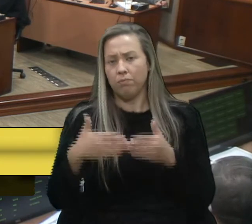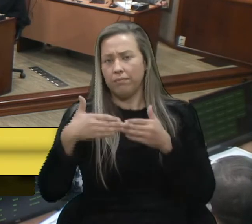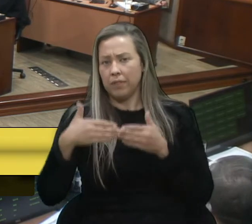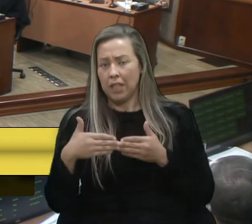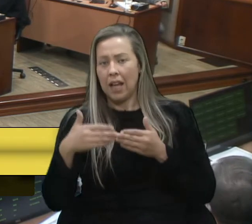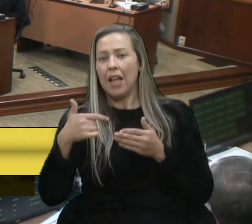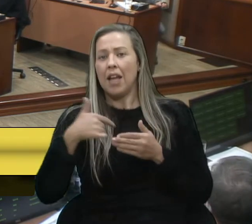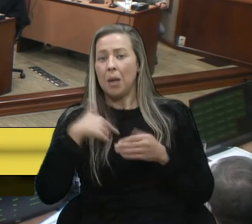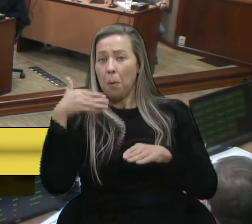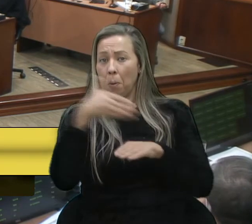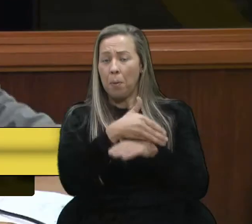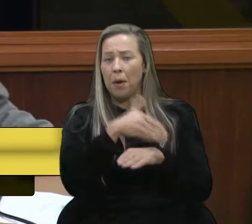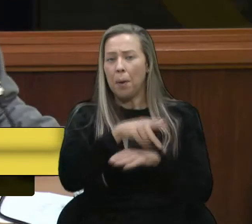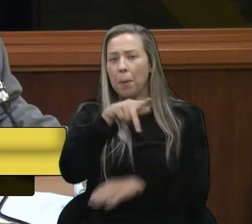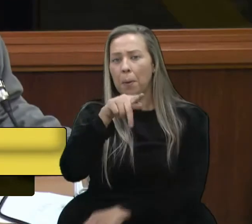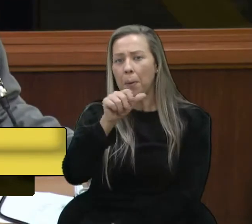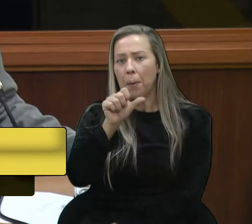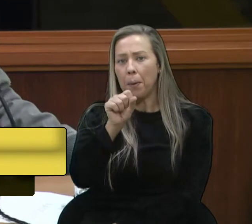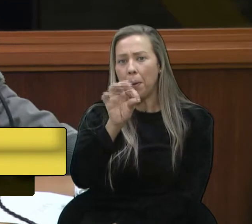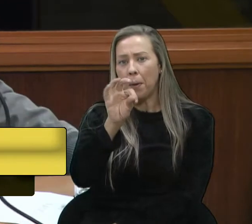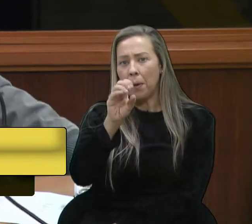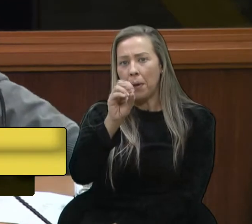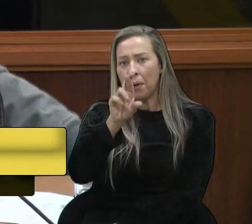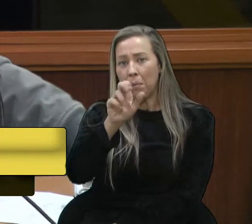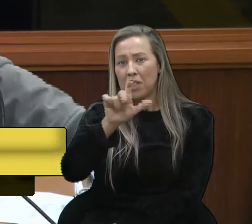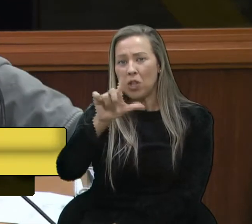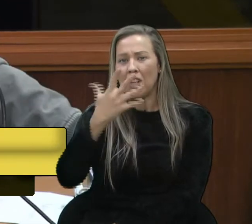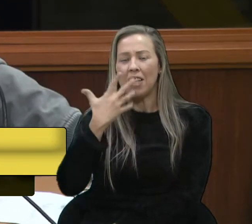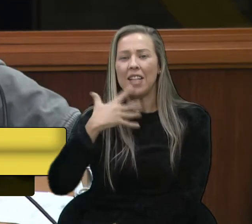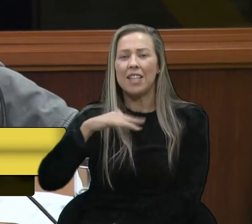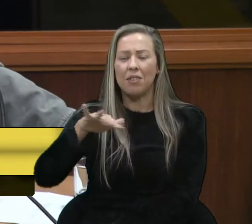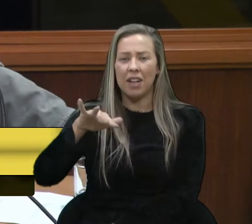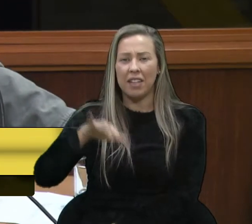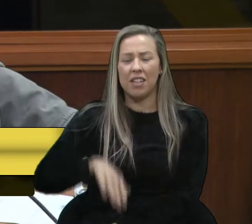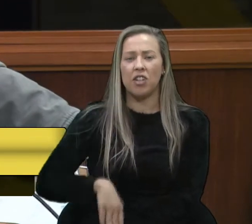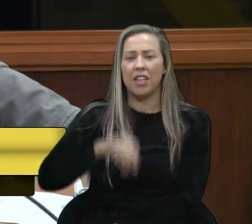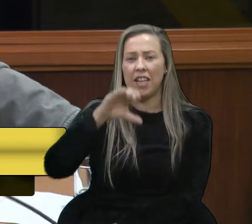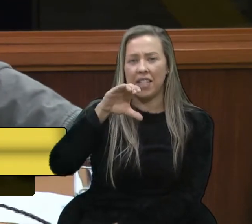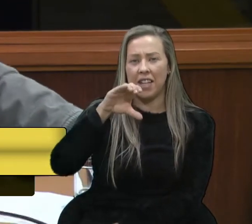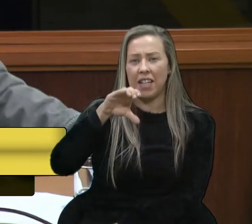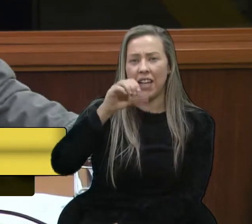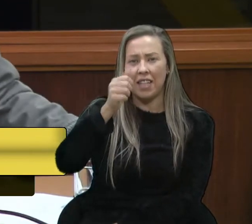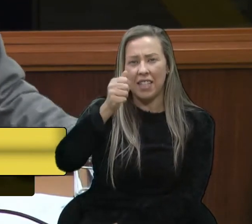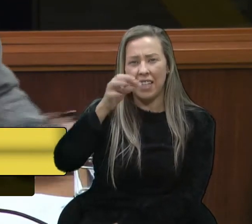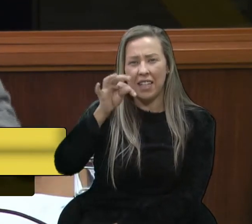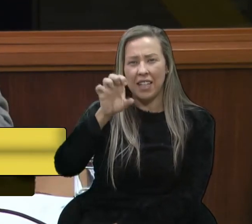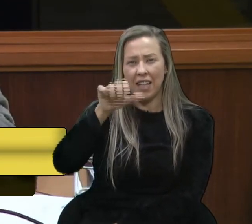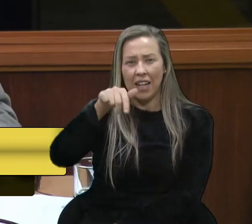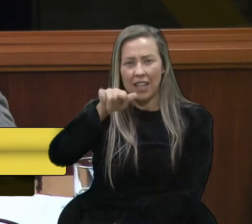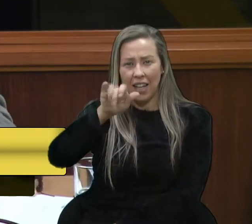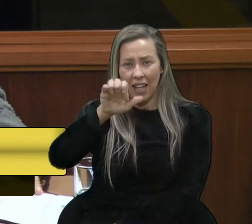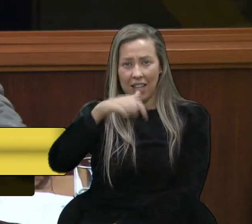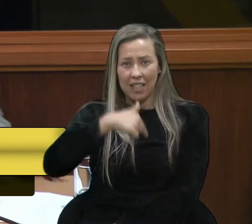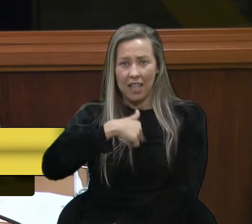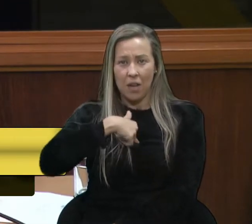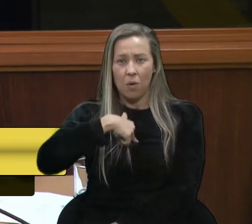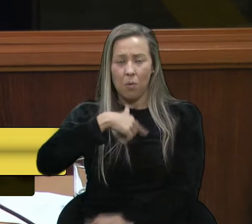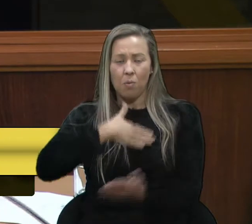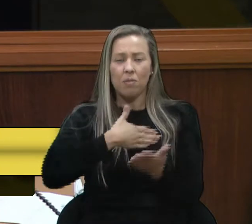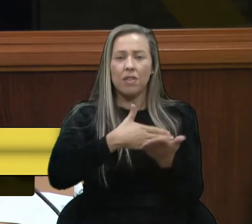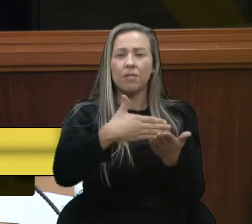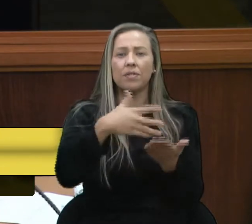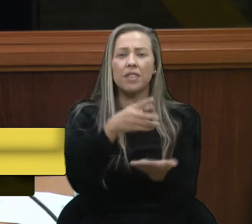da Pastoral da Criança, mas sou catequista há 17 anos de adolescentes da parte da Crisma. E fico